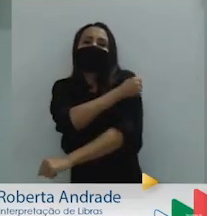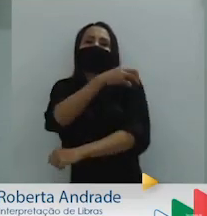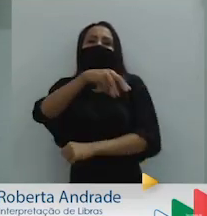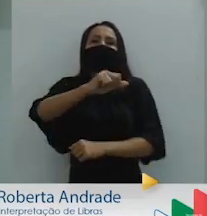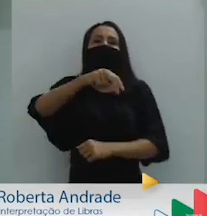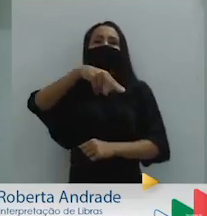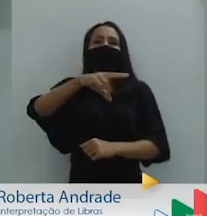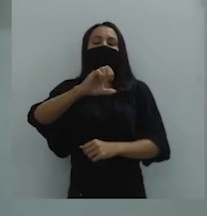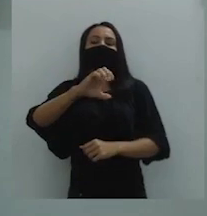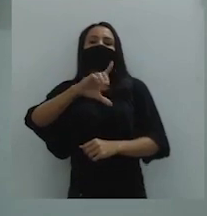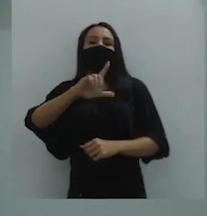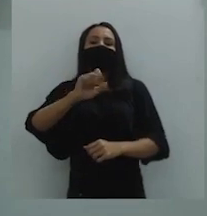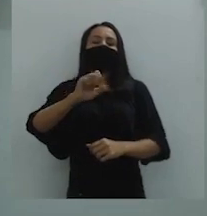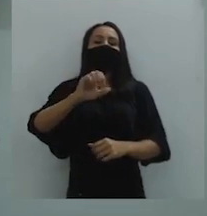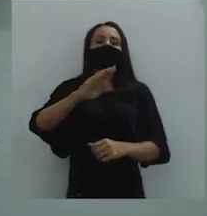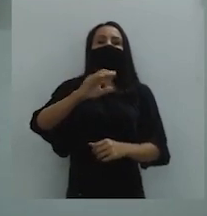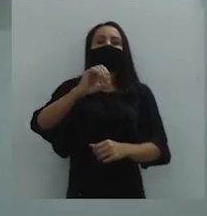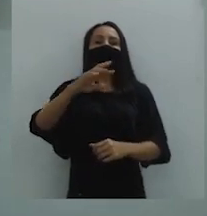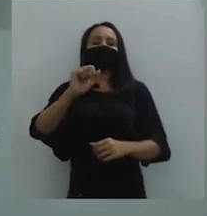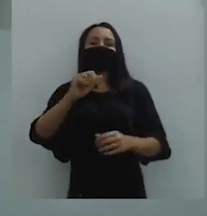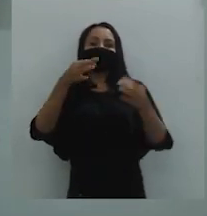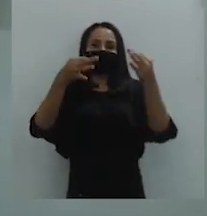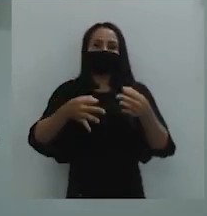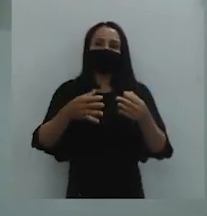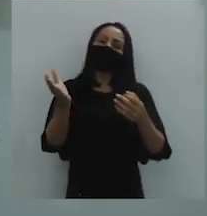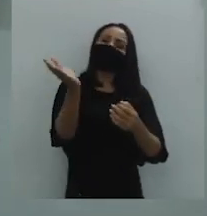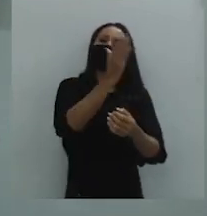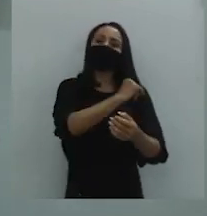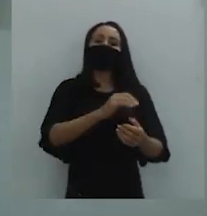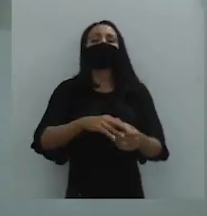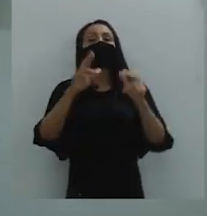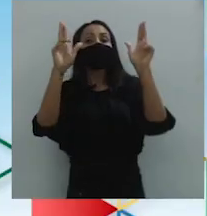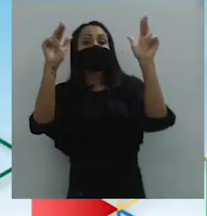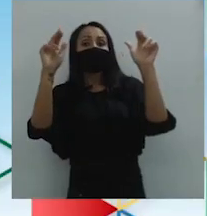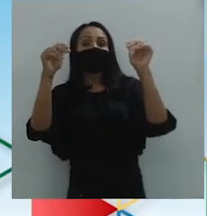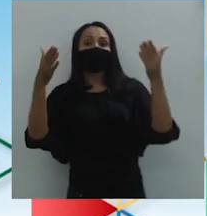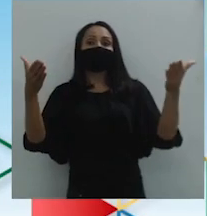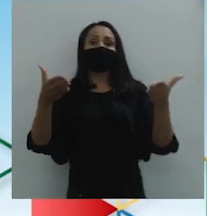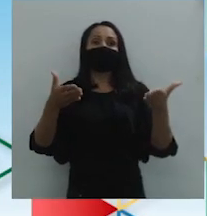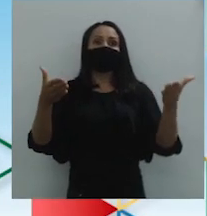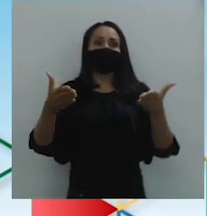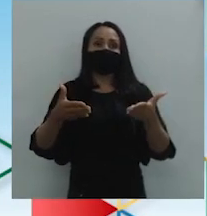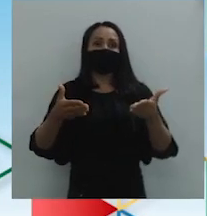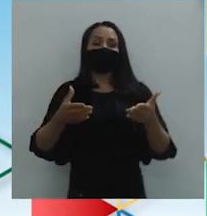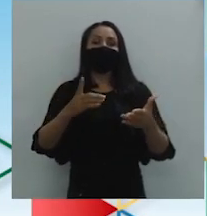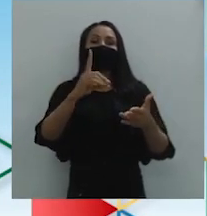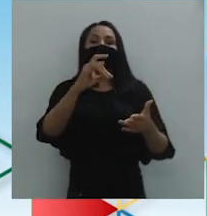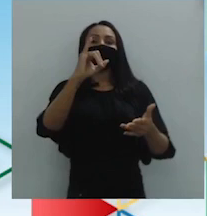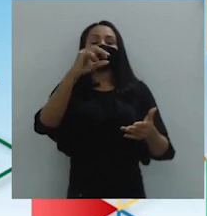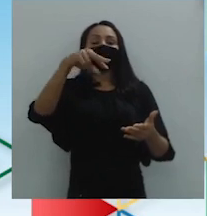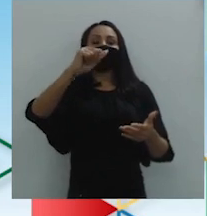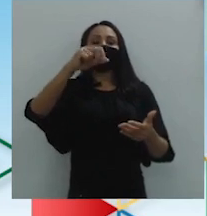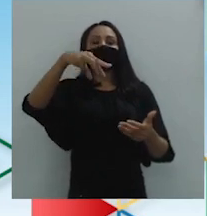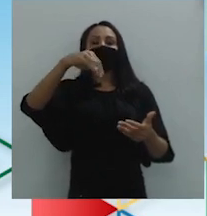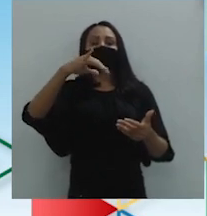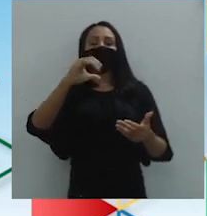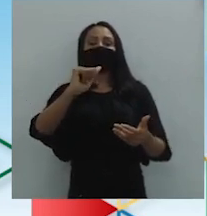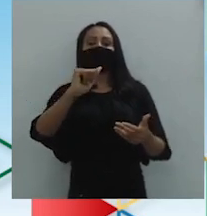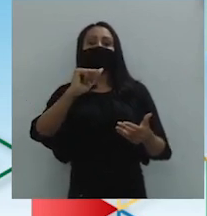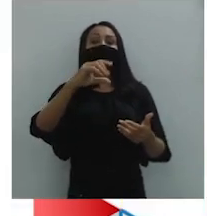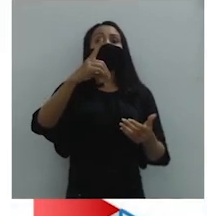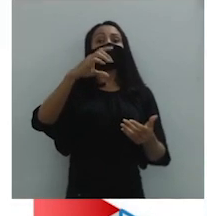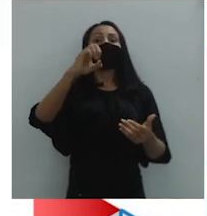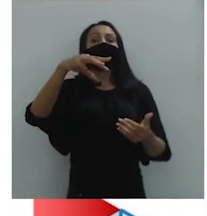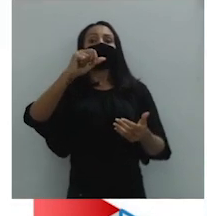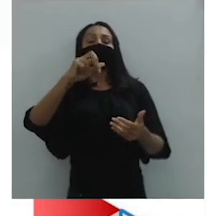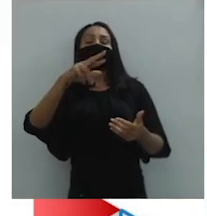Manuel Borba, certo? E vamos lá. O tema de hoje é a dinâmica demográfica. O